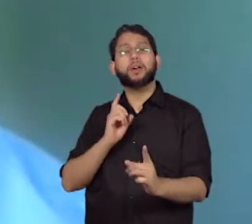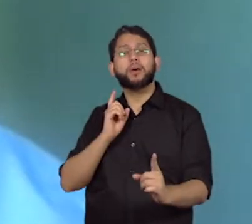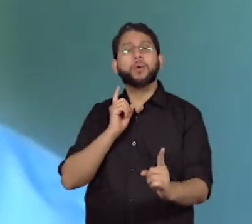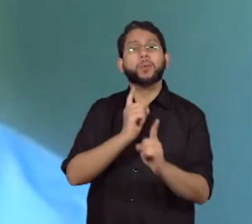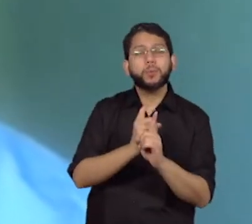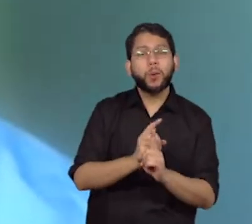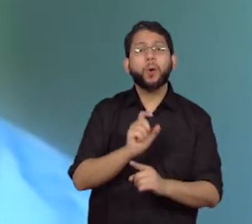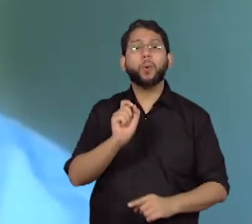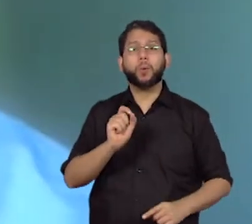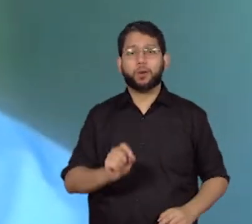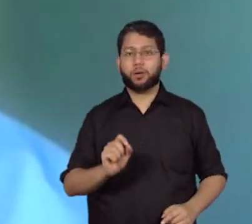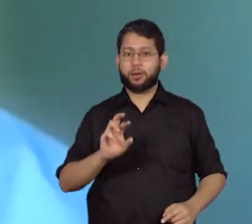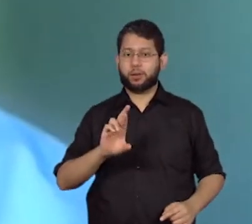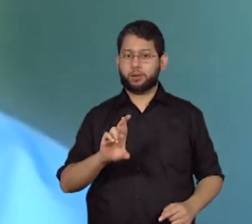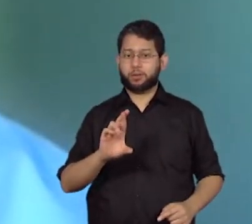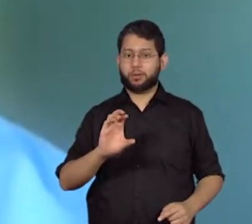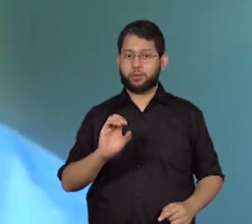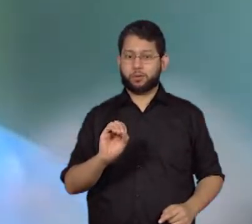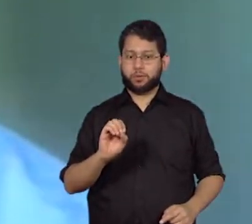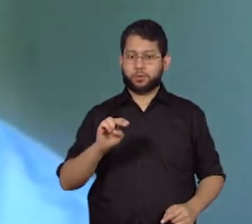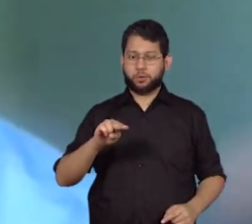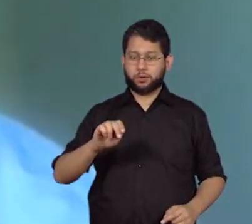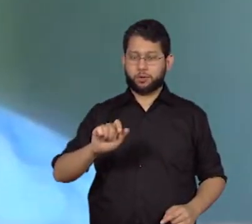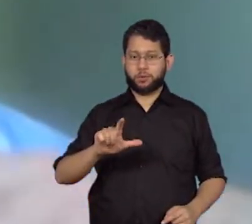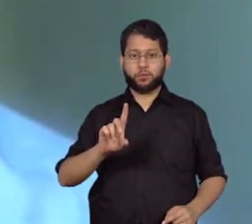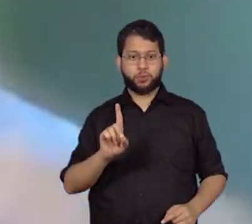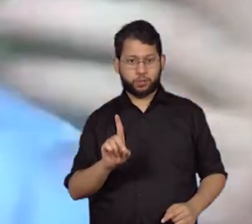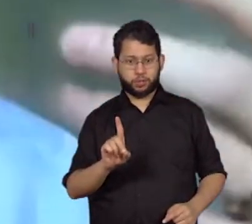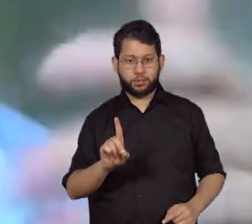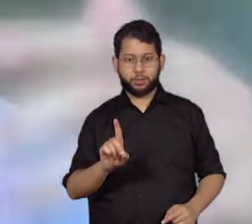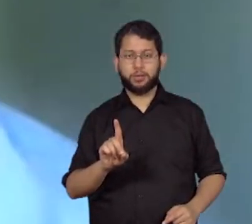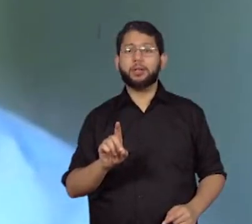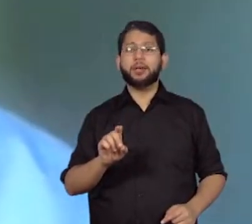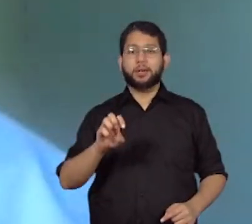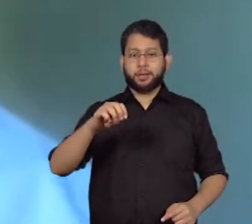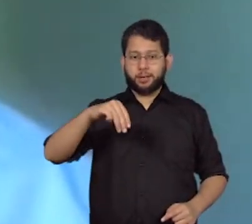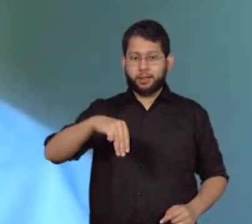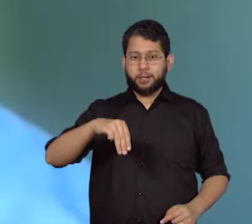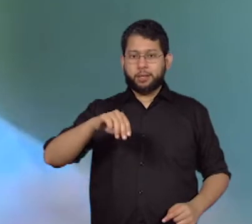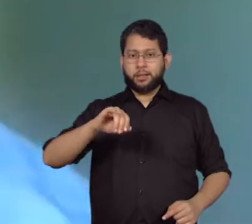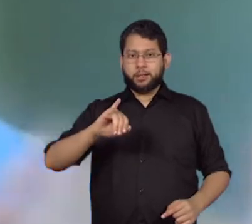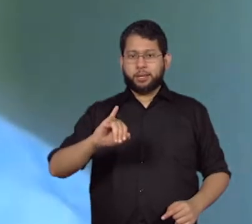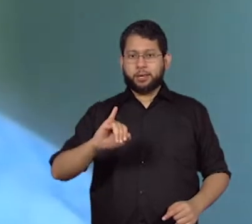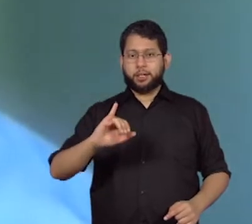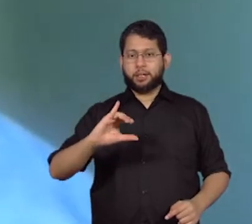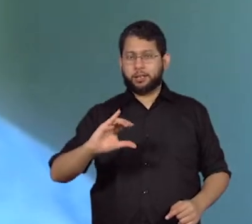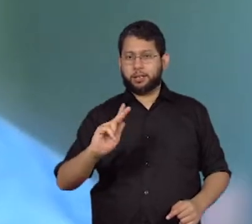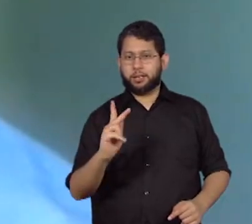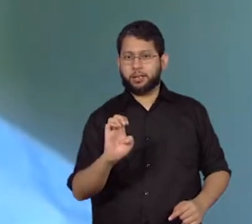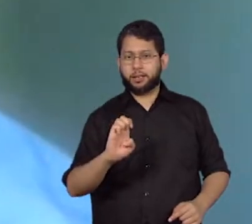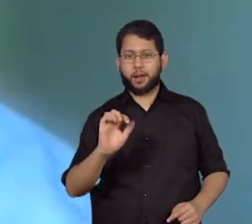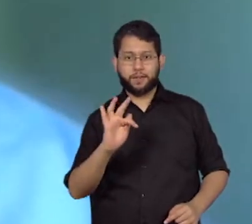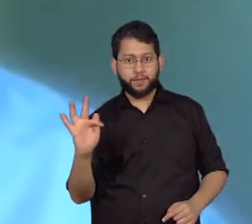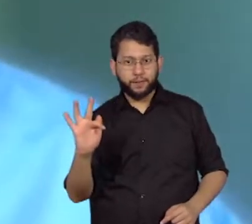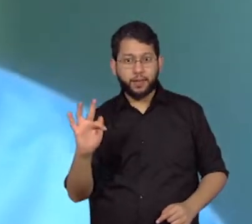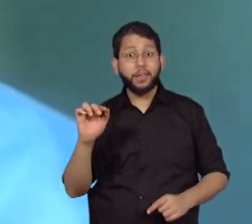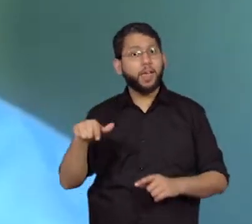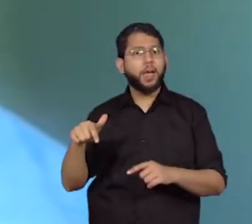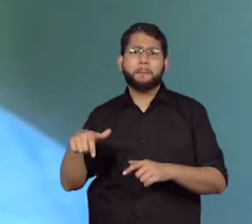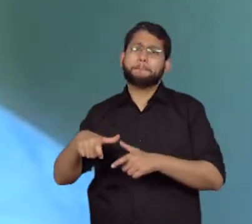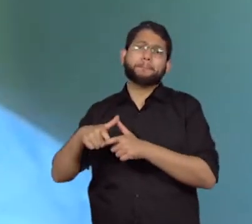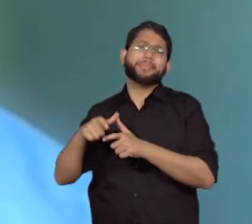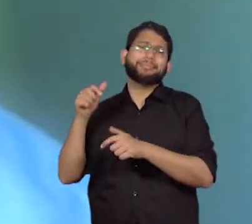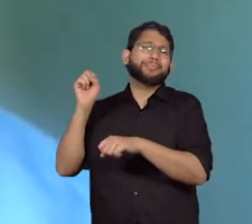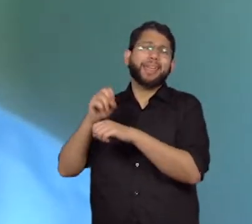Mincheff, que era o presidente da Edelman, que é uma assessoria, é a maior empresa independente do mundo de assessoria de imprensa,